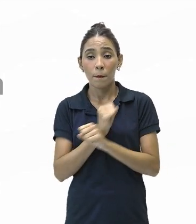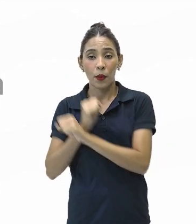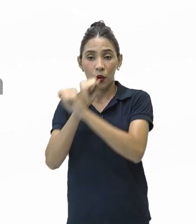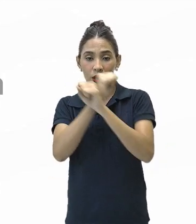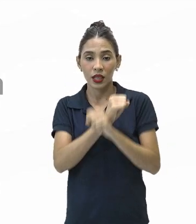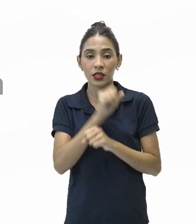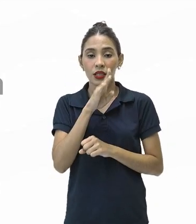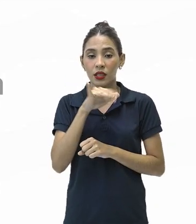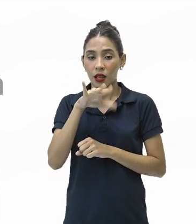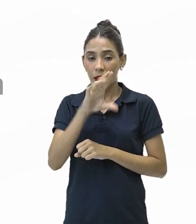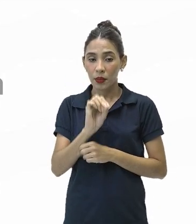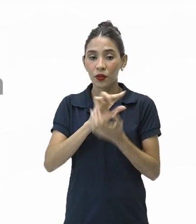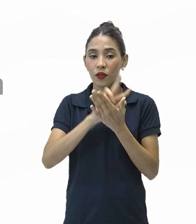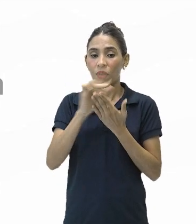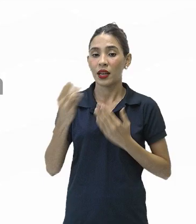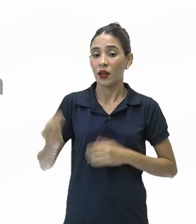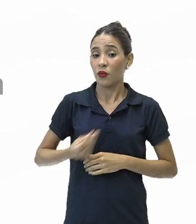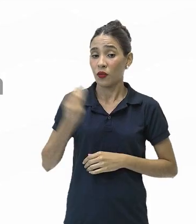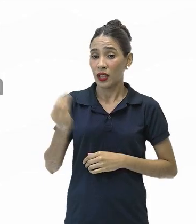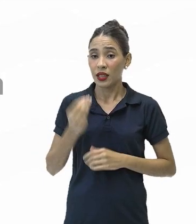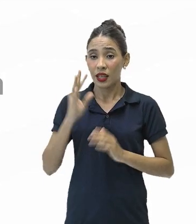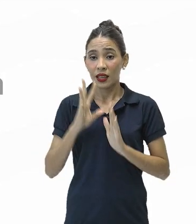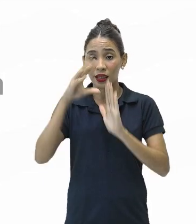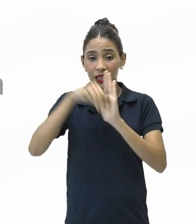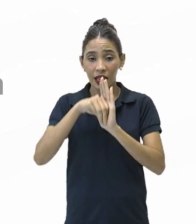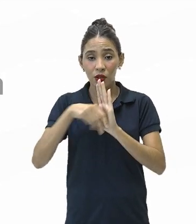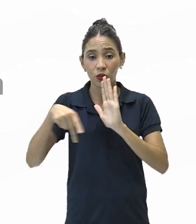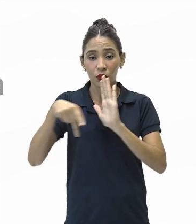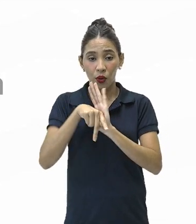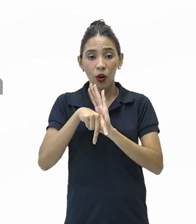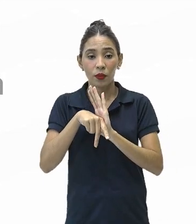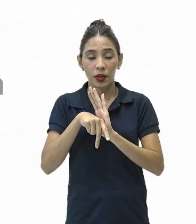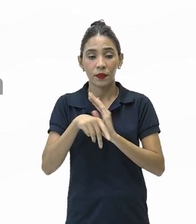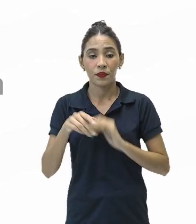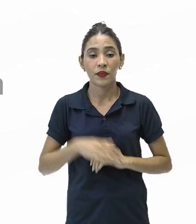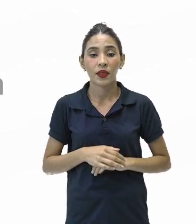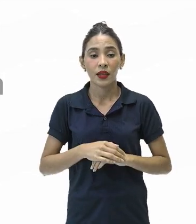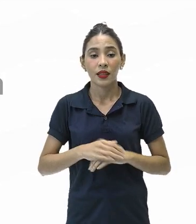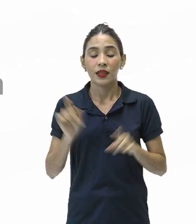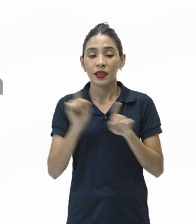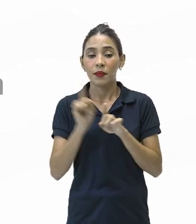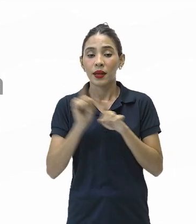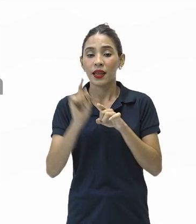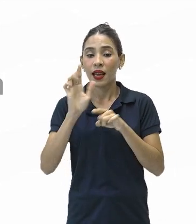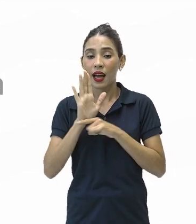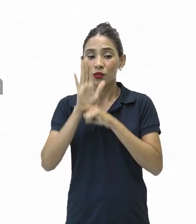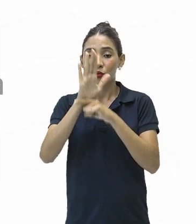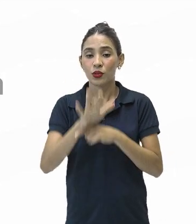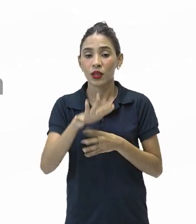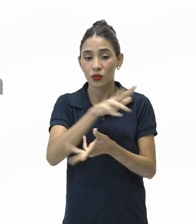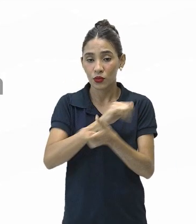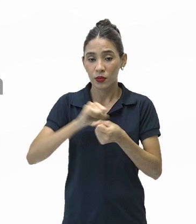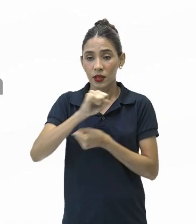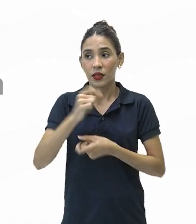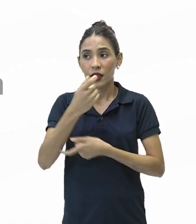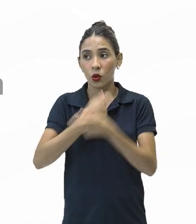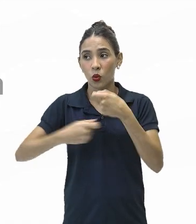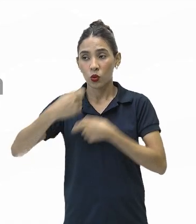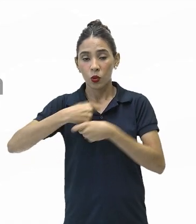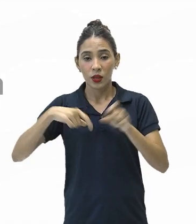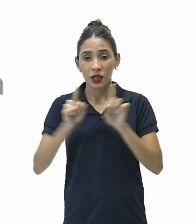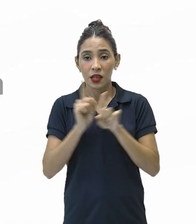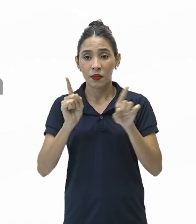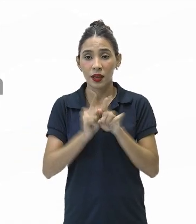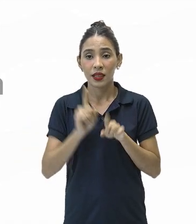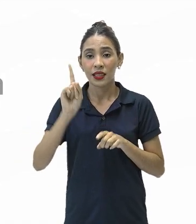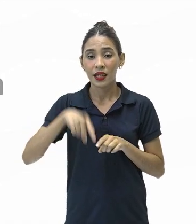a biodiversidade dentro da propriedade, né, e auxilia na sustentabilidade econômica. E